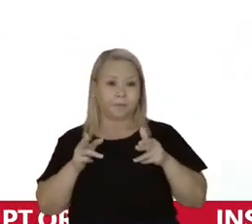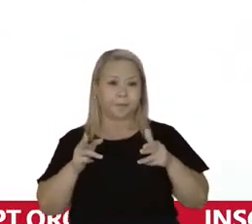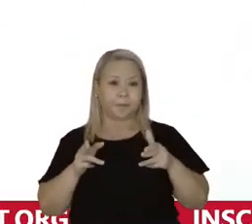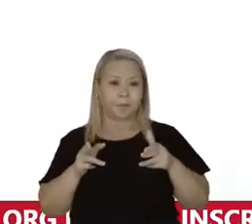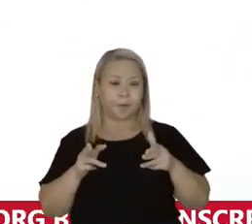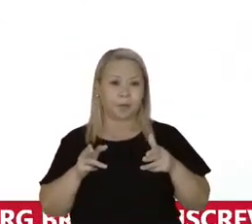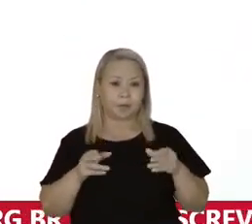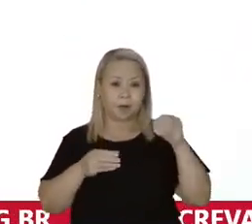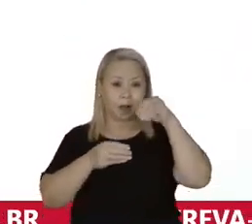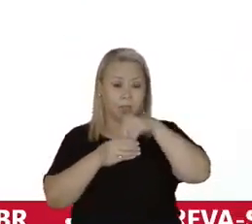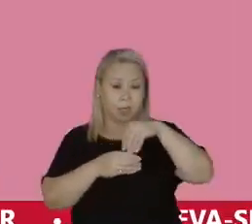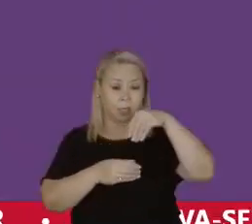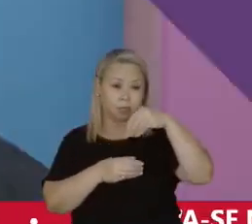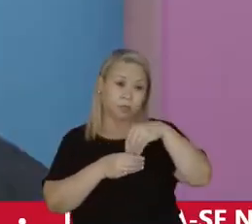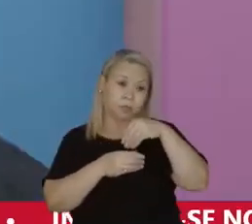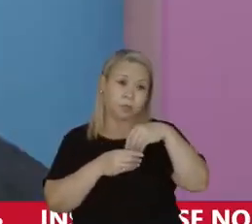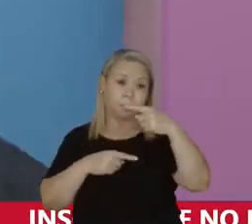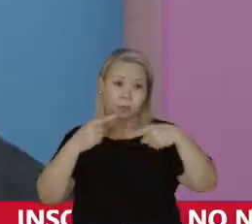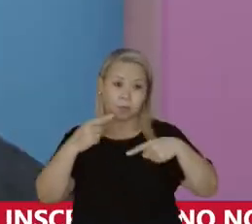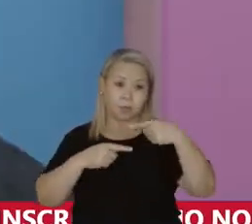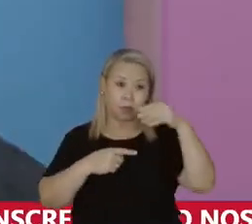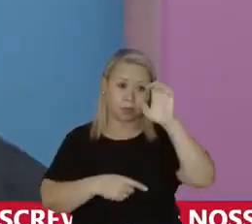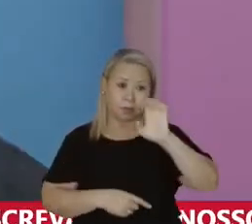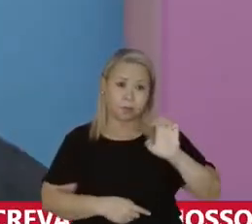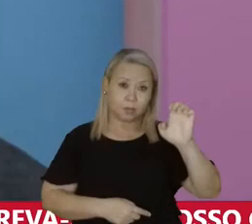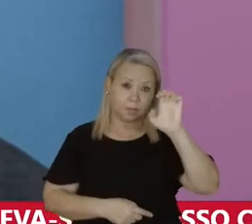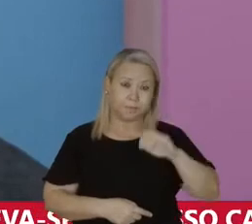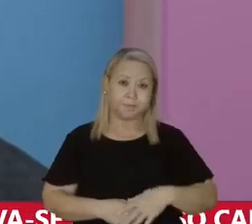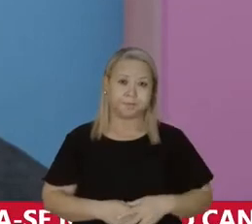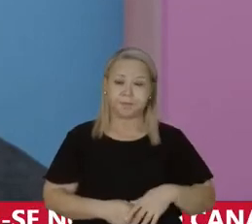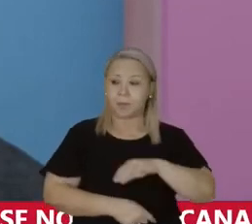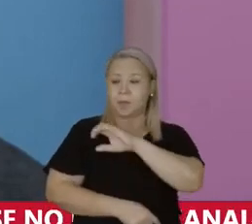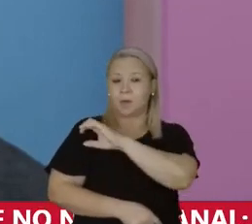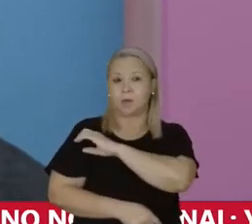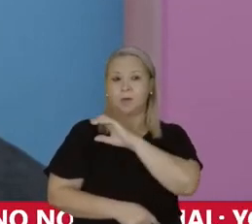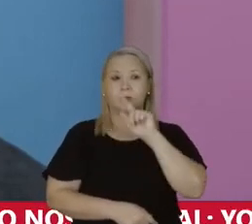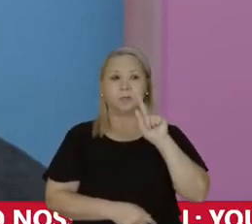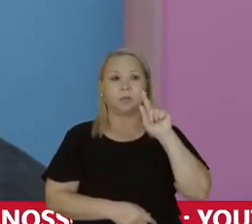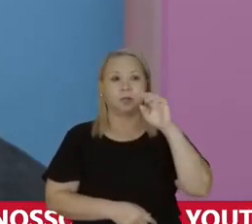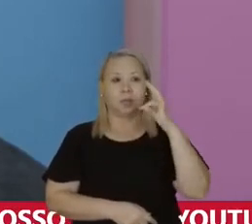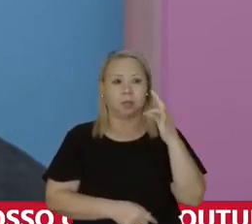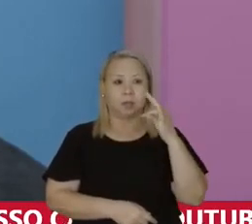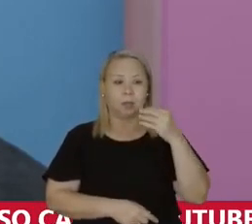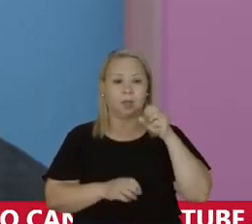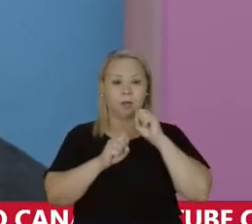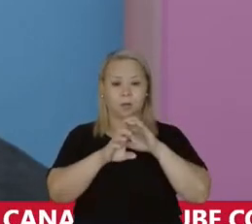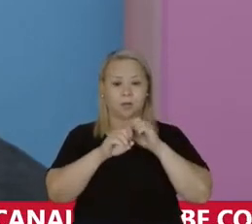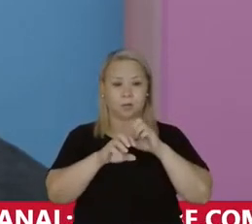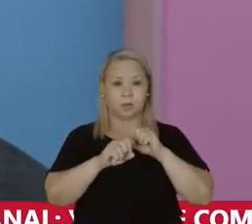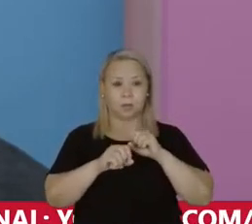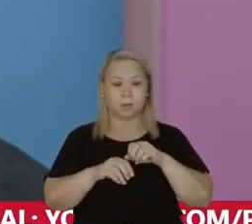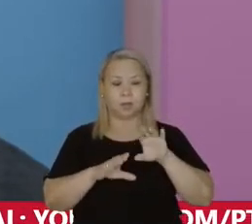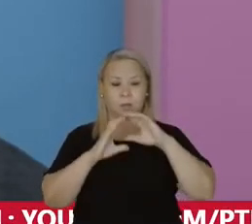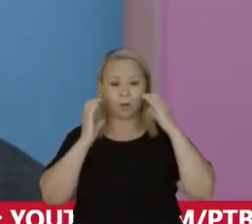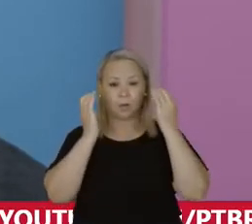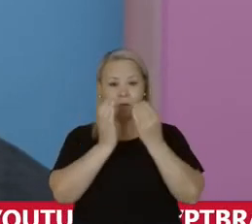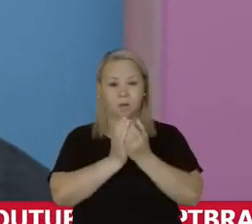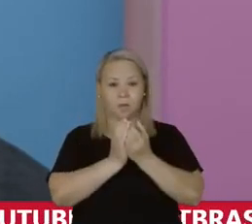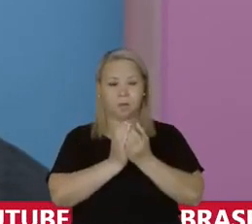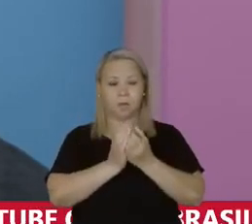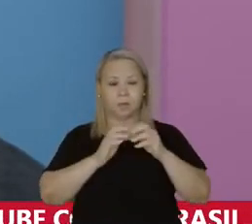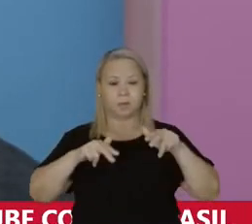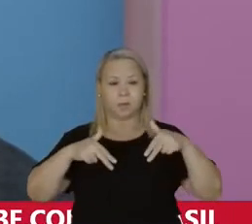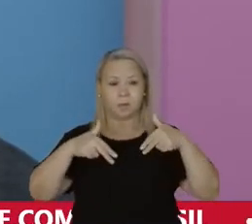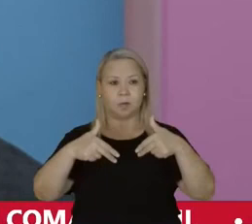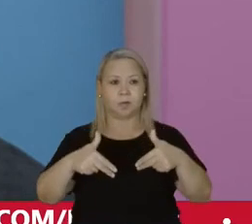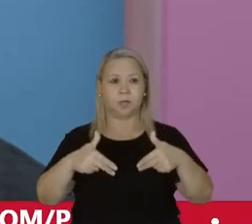estaria dentro de uma política de Estado. A coordenadora do GT de Educação, da Comissão de Diversidade Sexual e Gênero da OAB